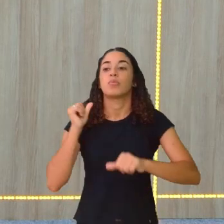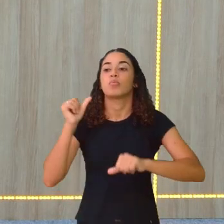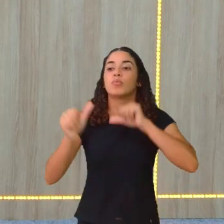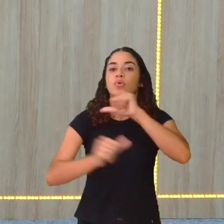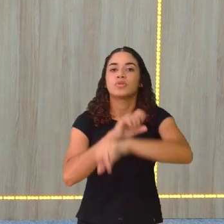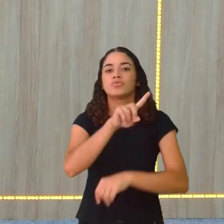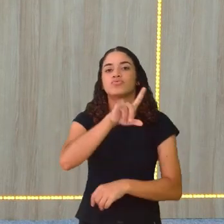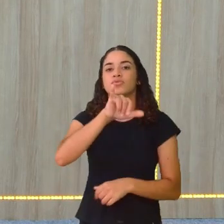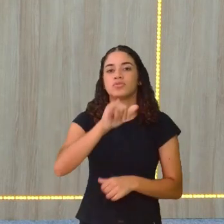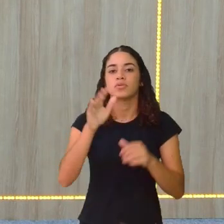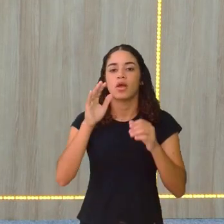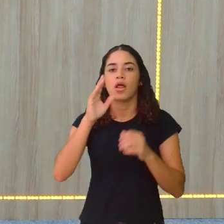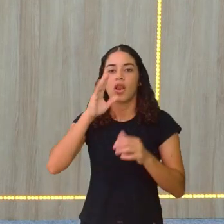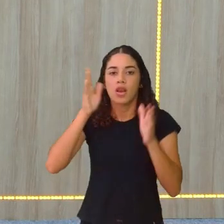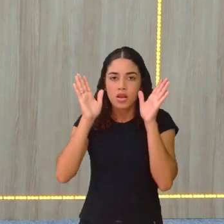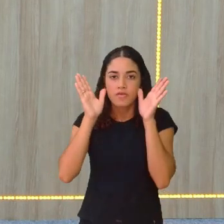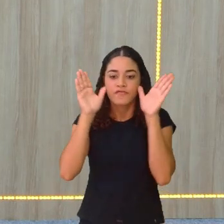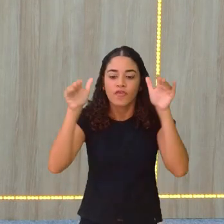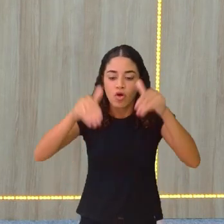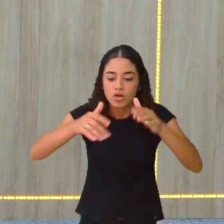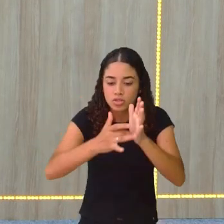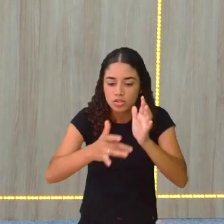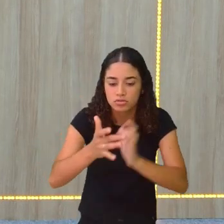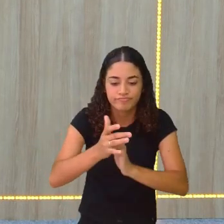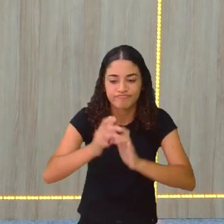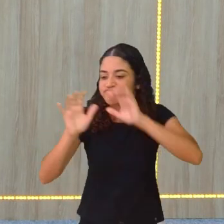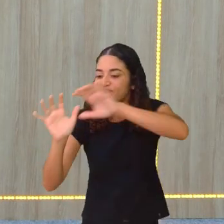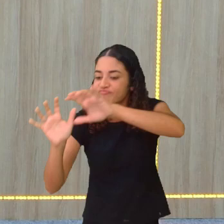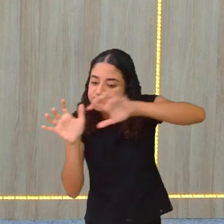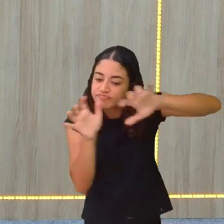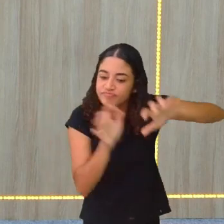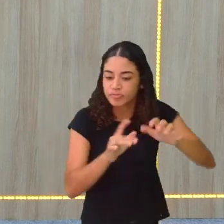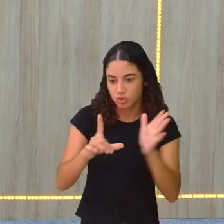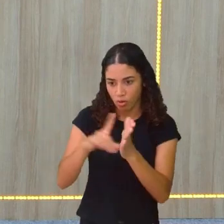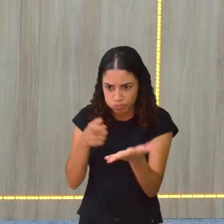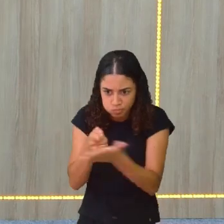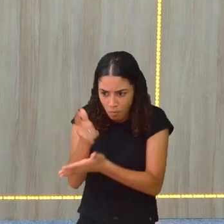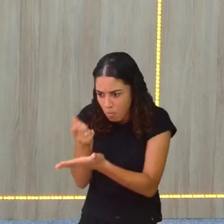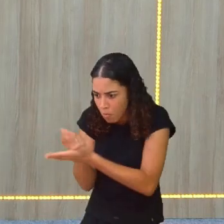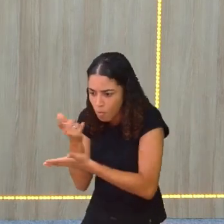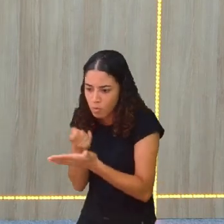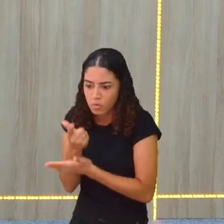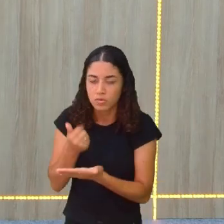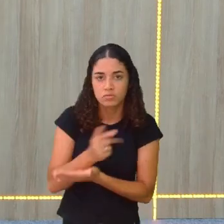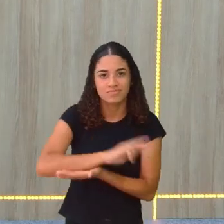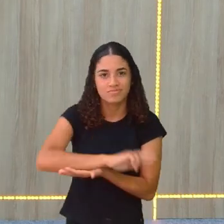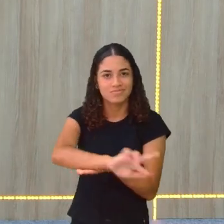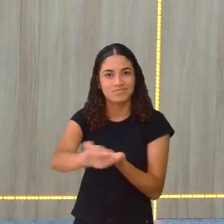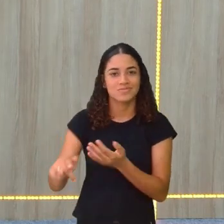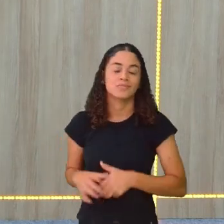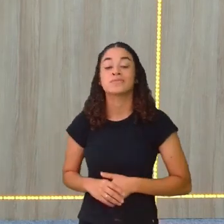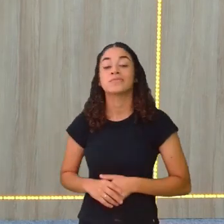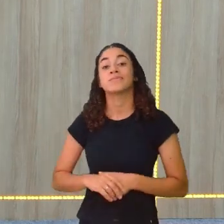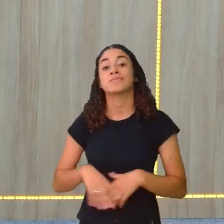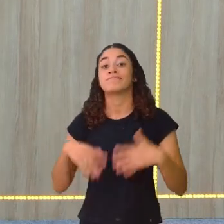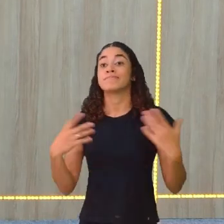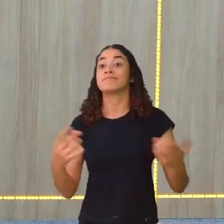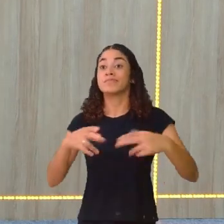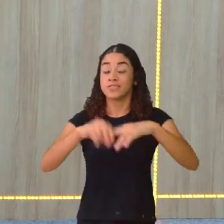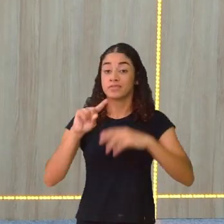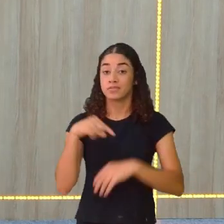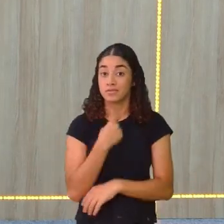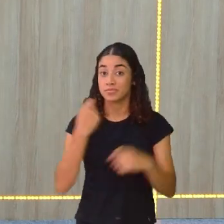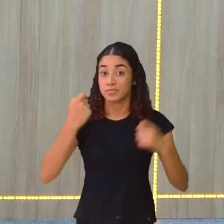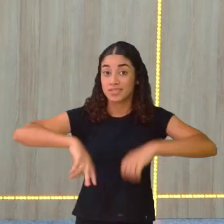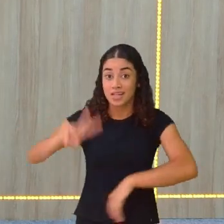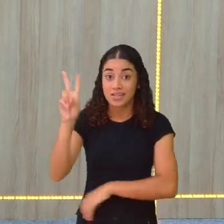né? Onde se estimula ali o comércio, né? O consumo. E nesse sentido a gente lembrar, ó,